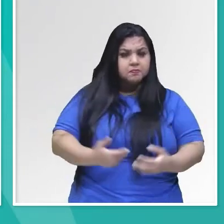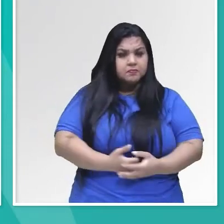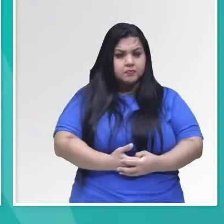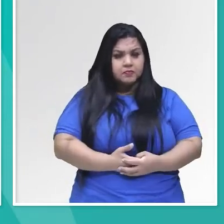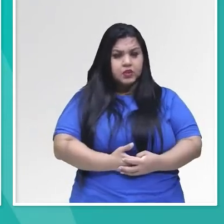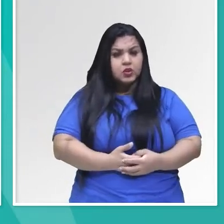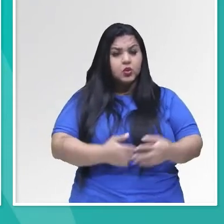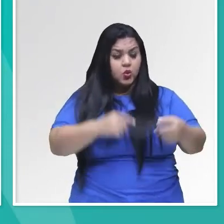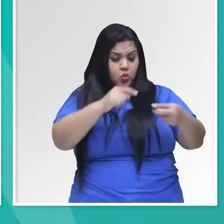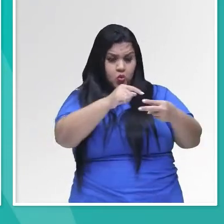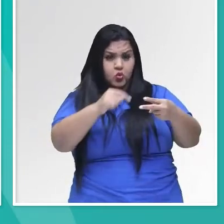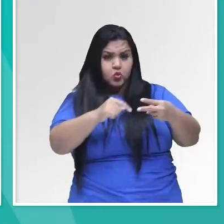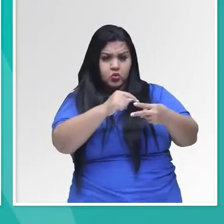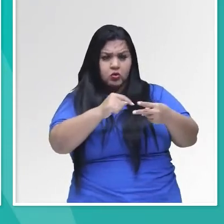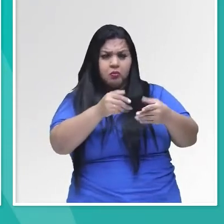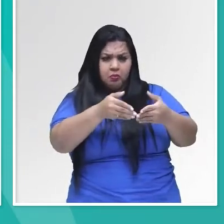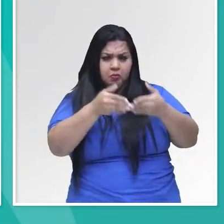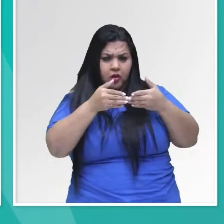Os dois pedem complemento?